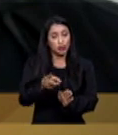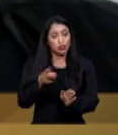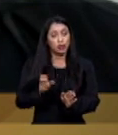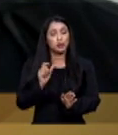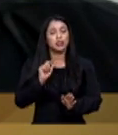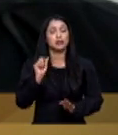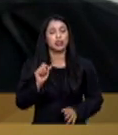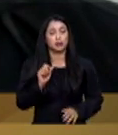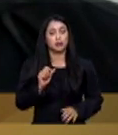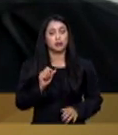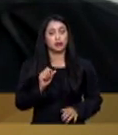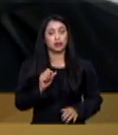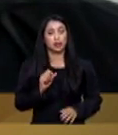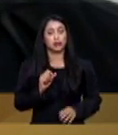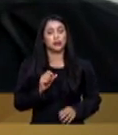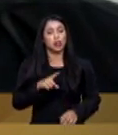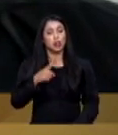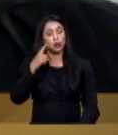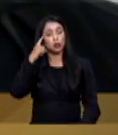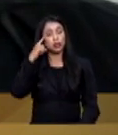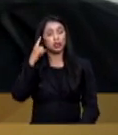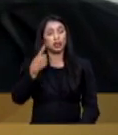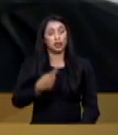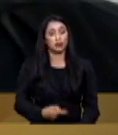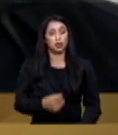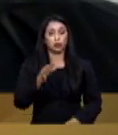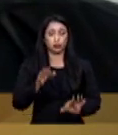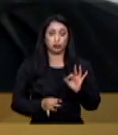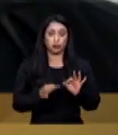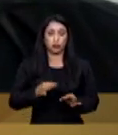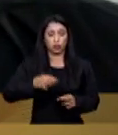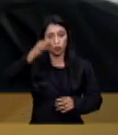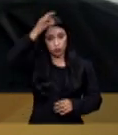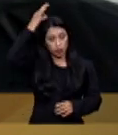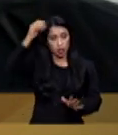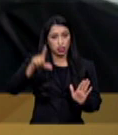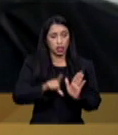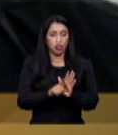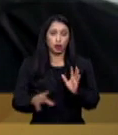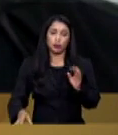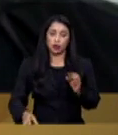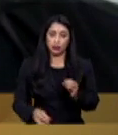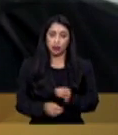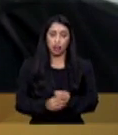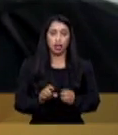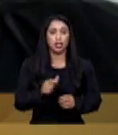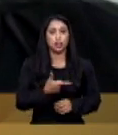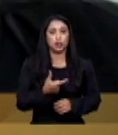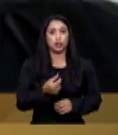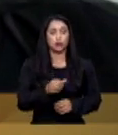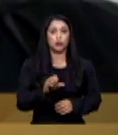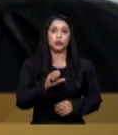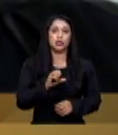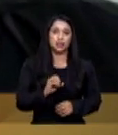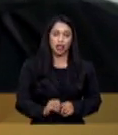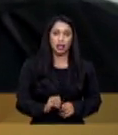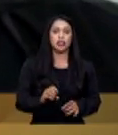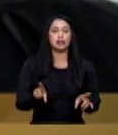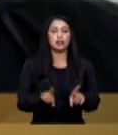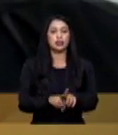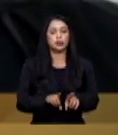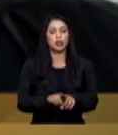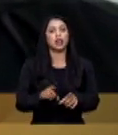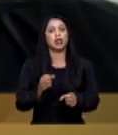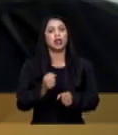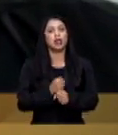ingresso no ordenamento jurídico capixaba não significou por si só a revogação da Lei Complementar 559 de 2010, assim como da Lei Complementar